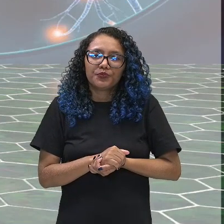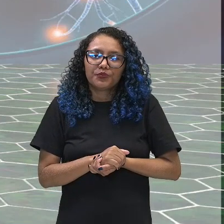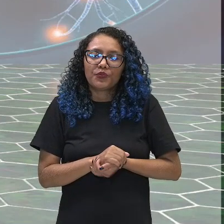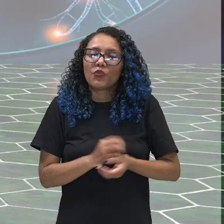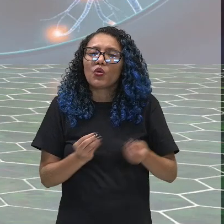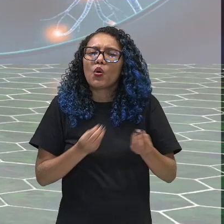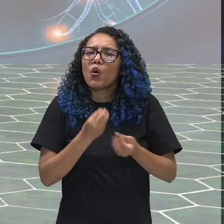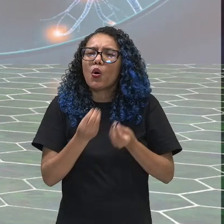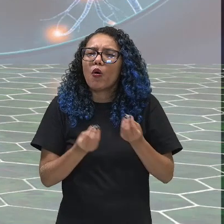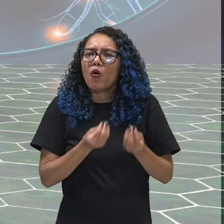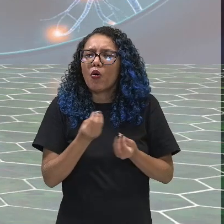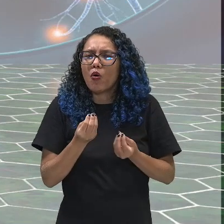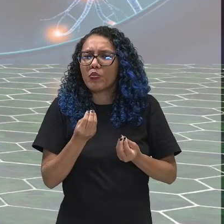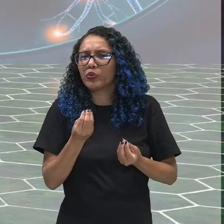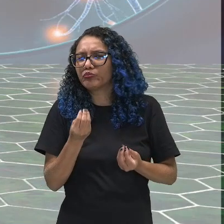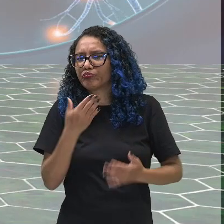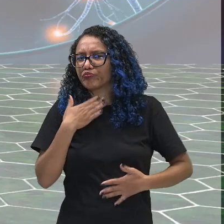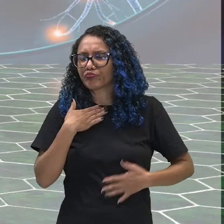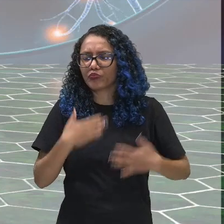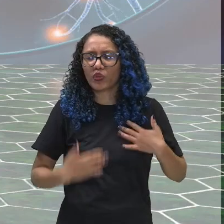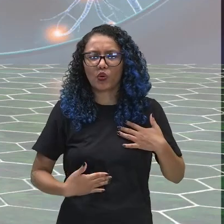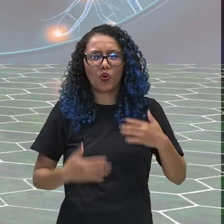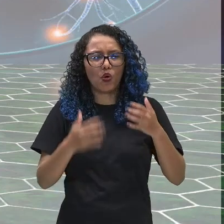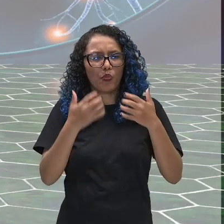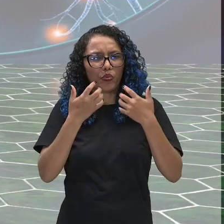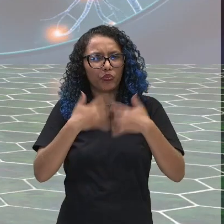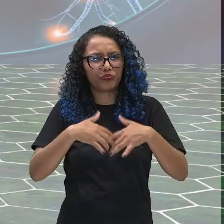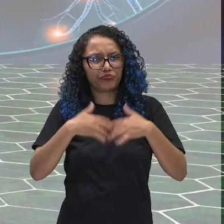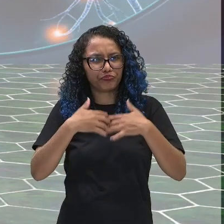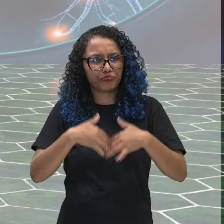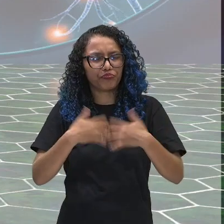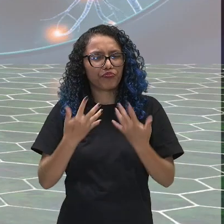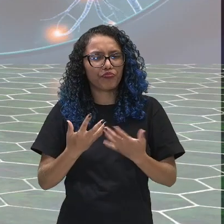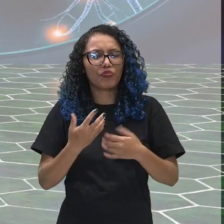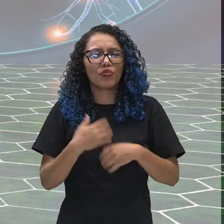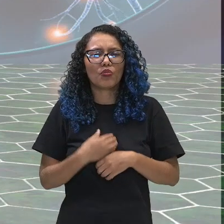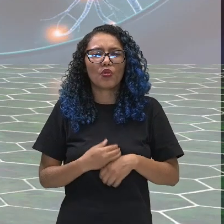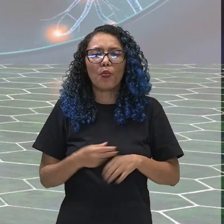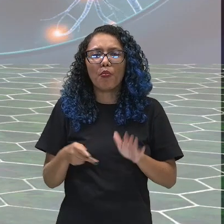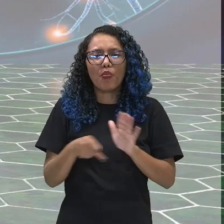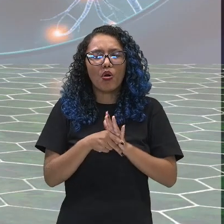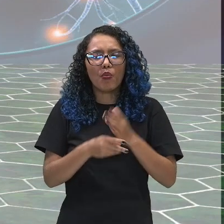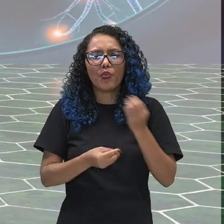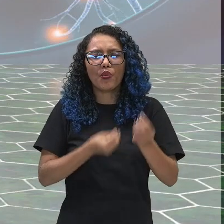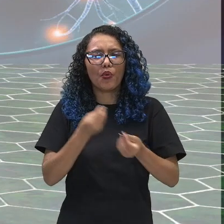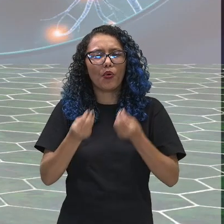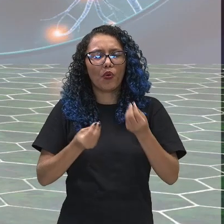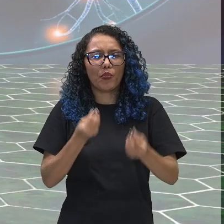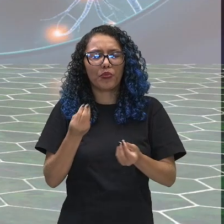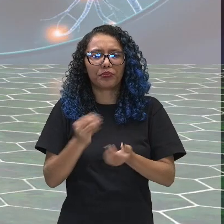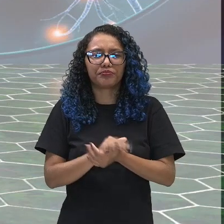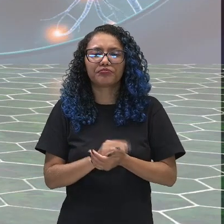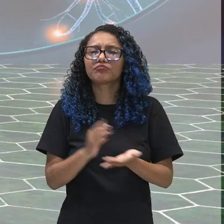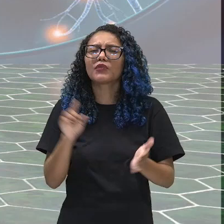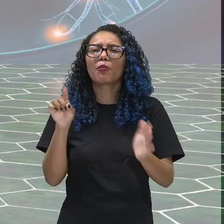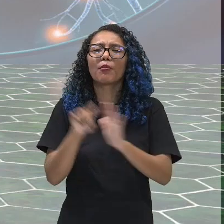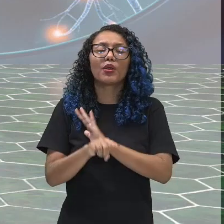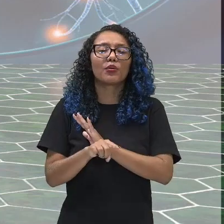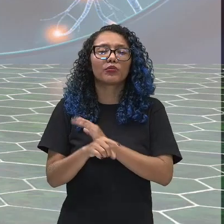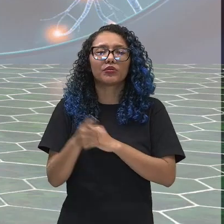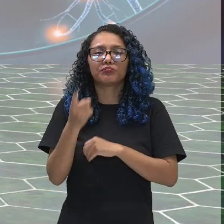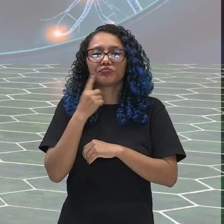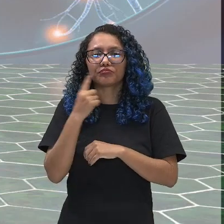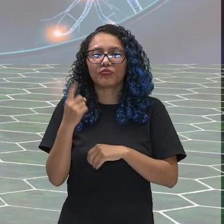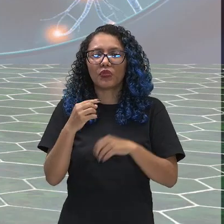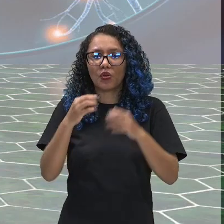nossas funções vitais. E eu tenho aí essa pergunta para você. Como o cérebro comanda todo